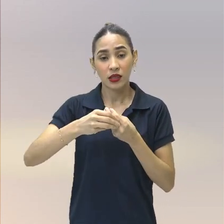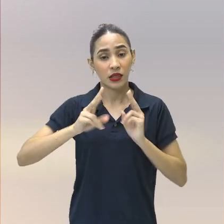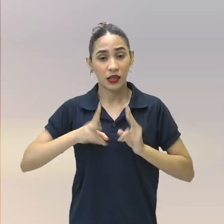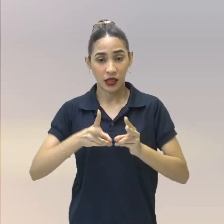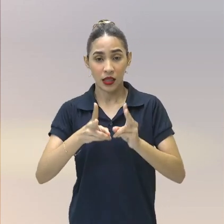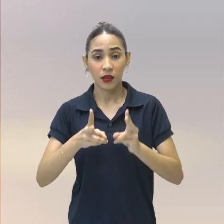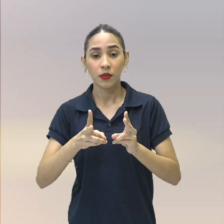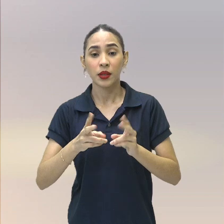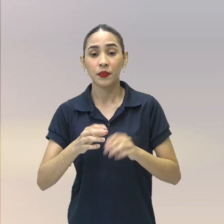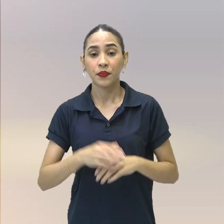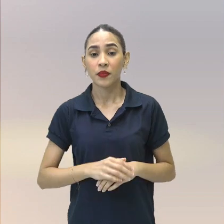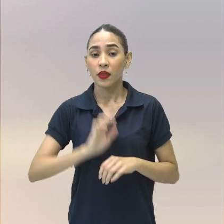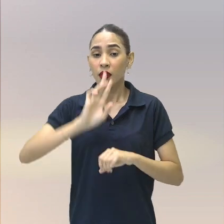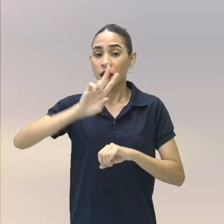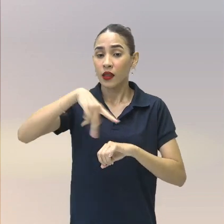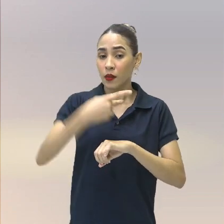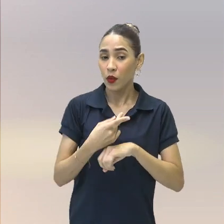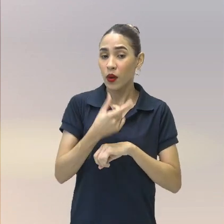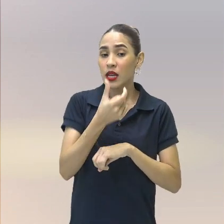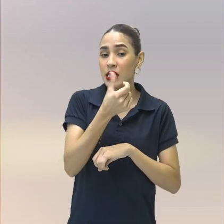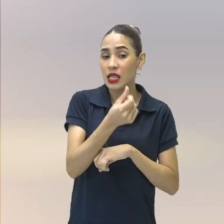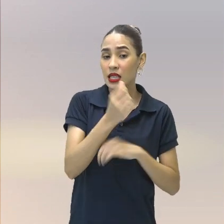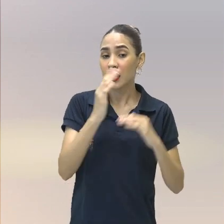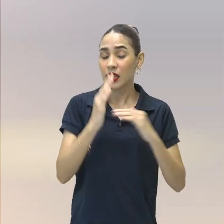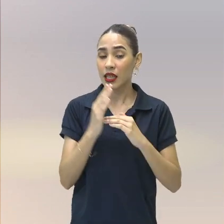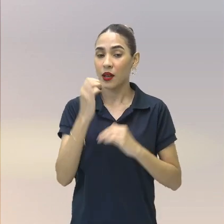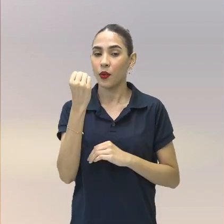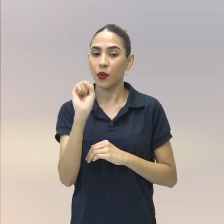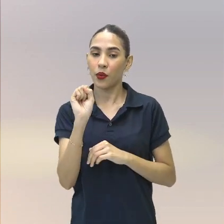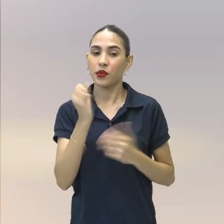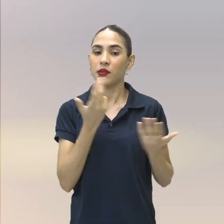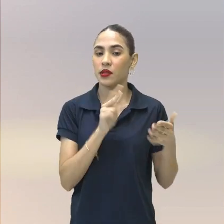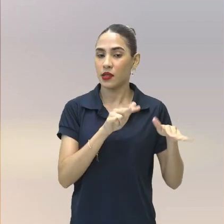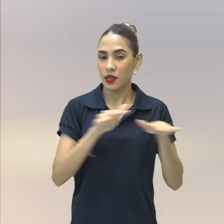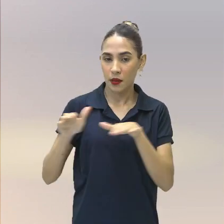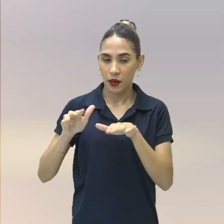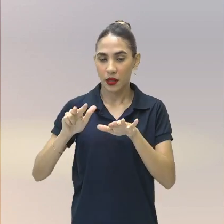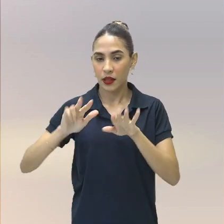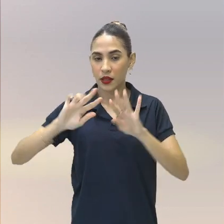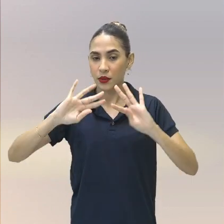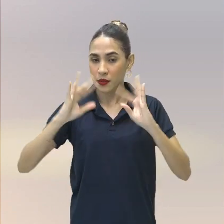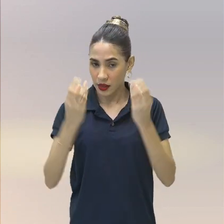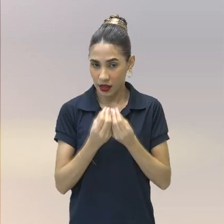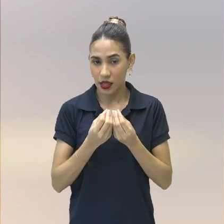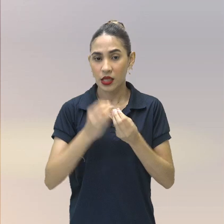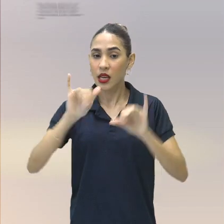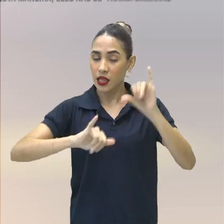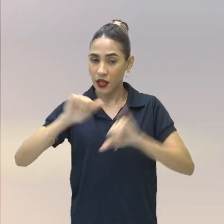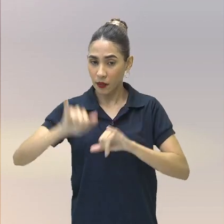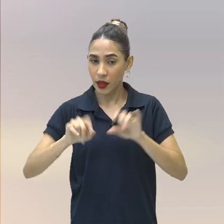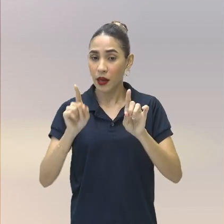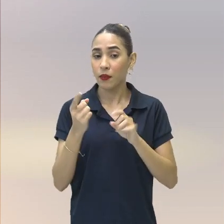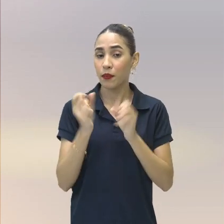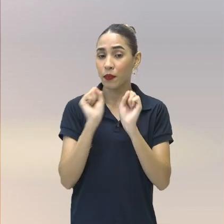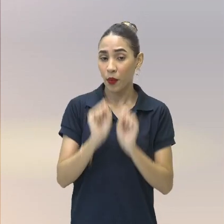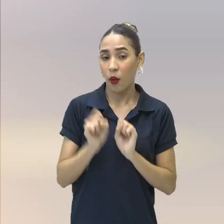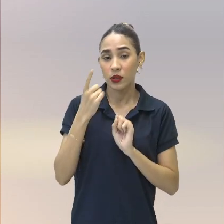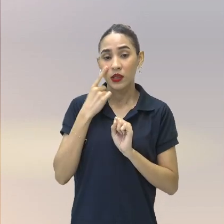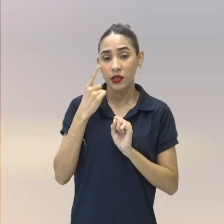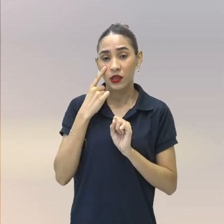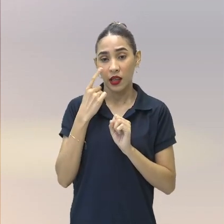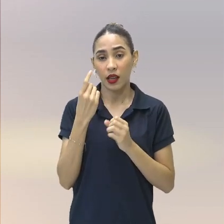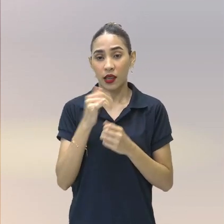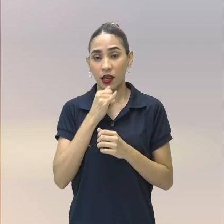ocasionalmente. Dentro de 6 a 8 semanas, o composto pode ser verificado